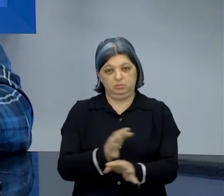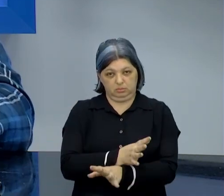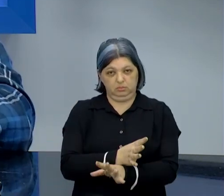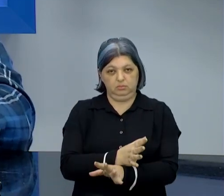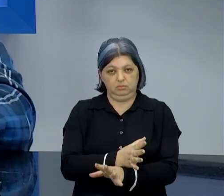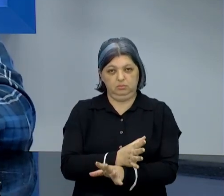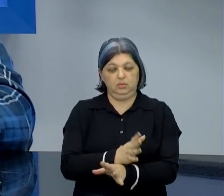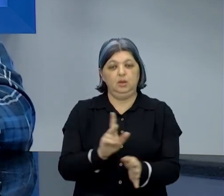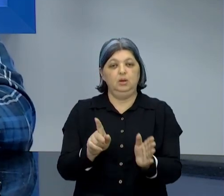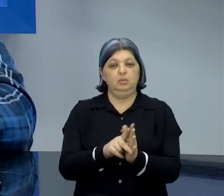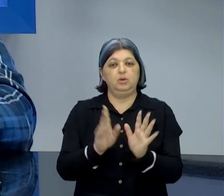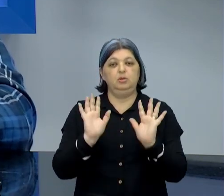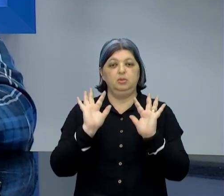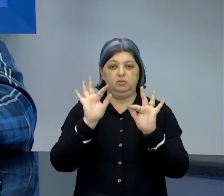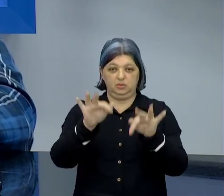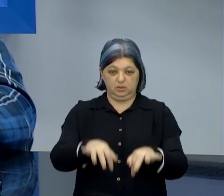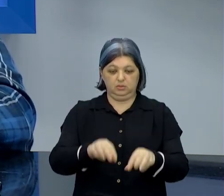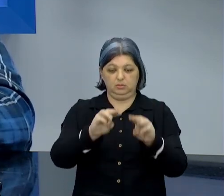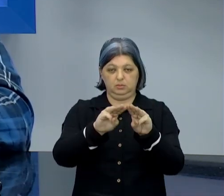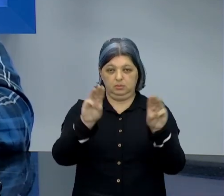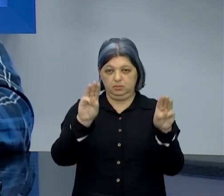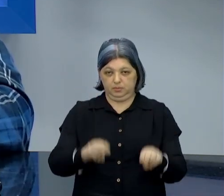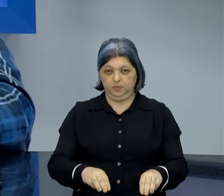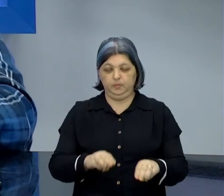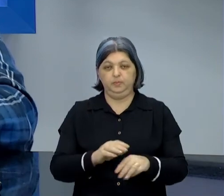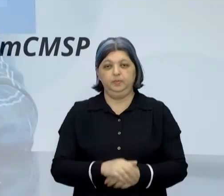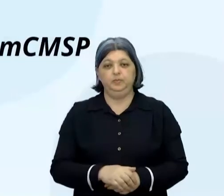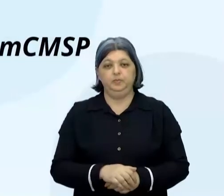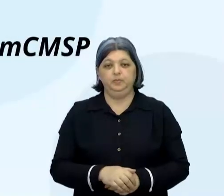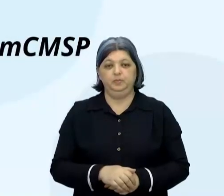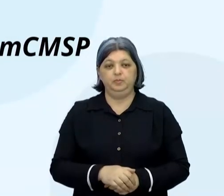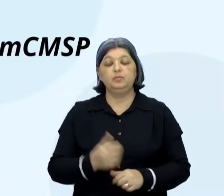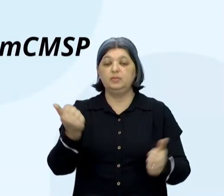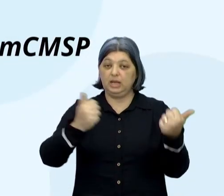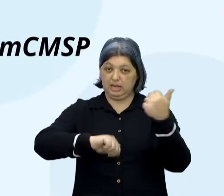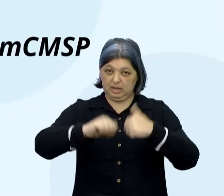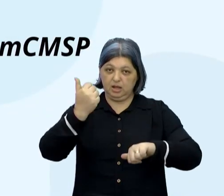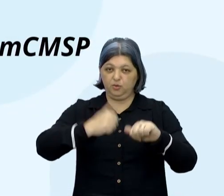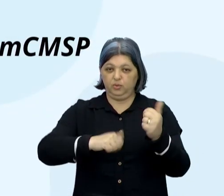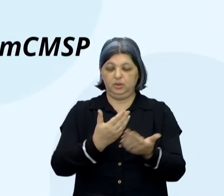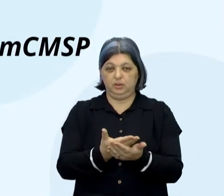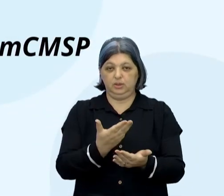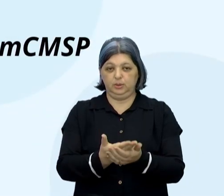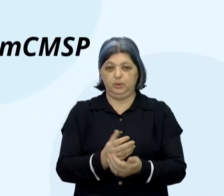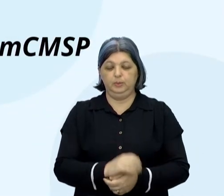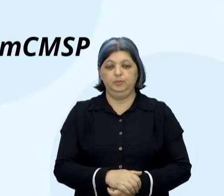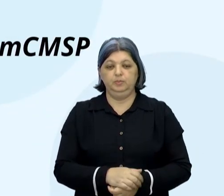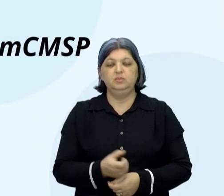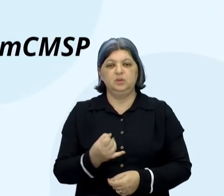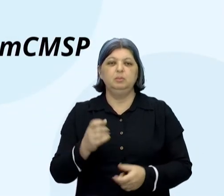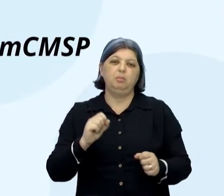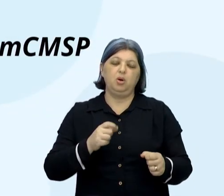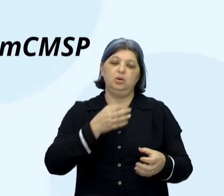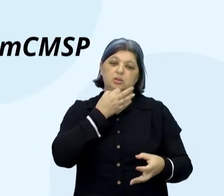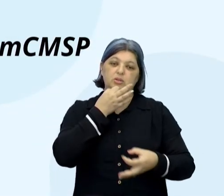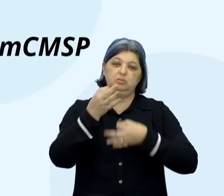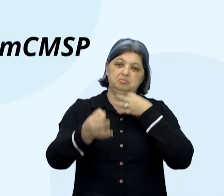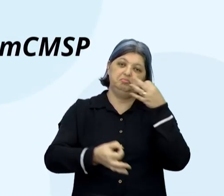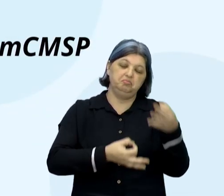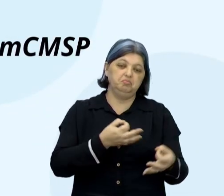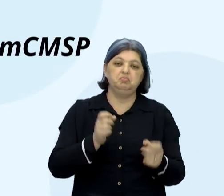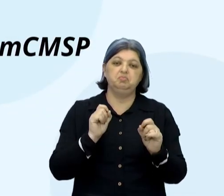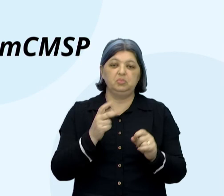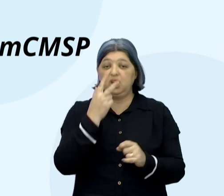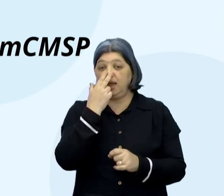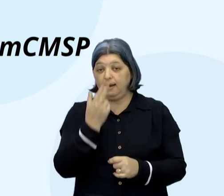fecha o nosso conteúdo sobre museus e não deixe de avaliar o nosso conteúdo. Se possível, comente o que você está achando,